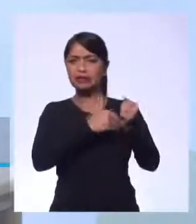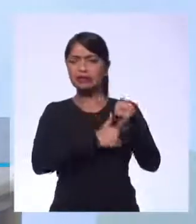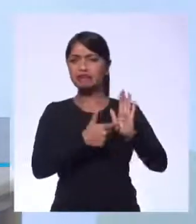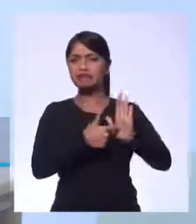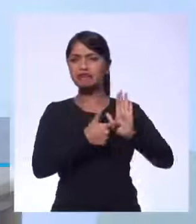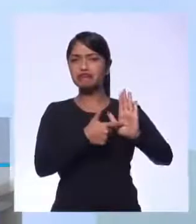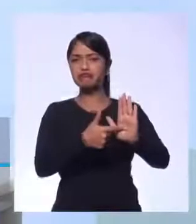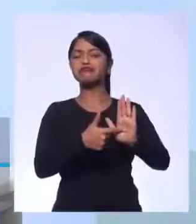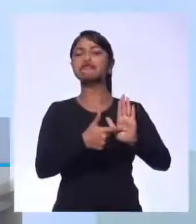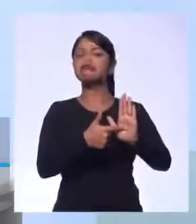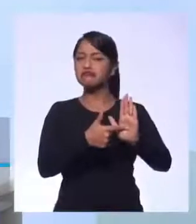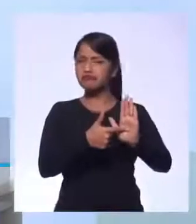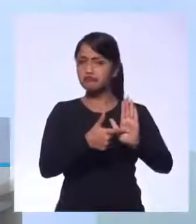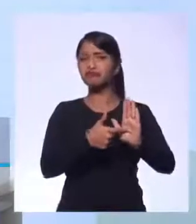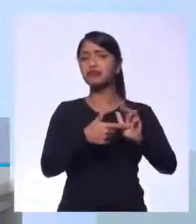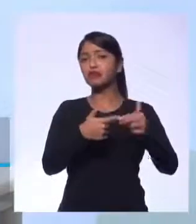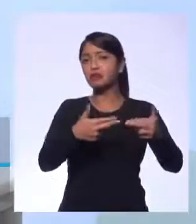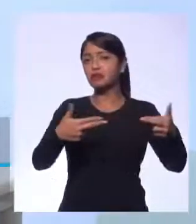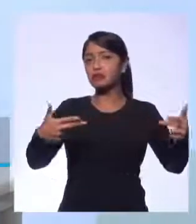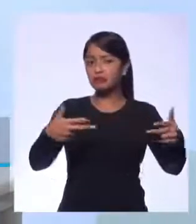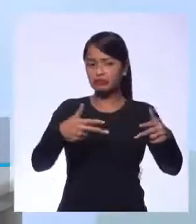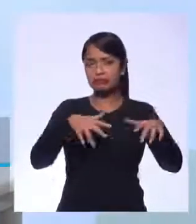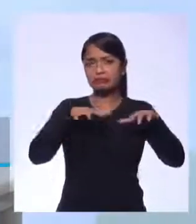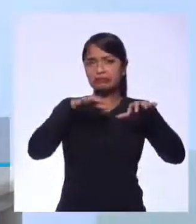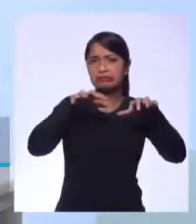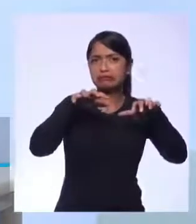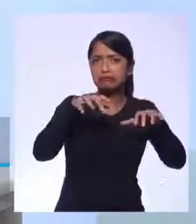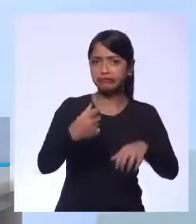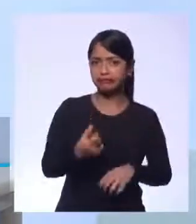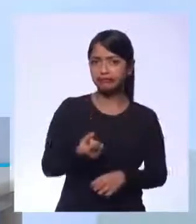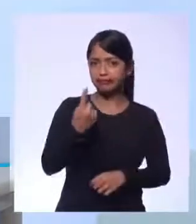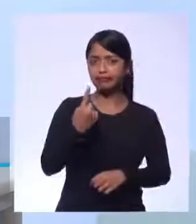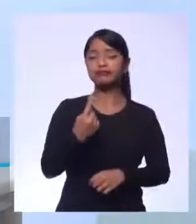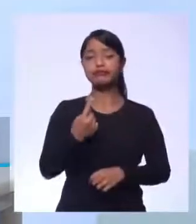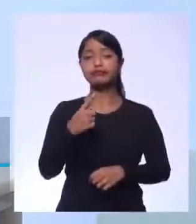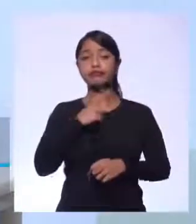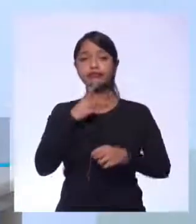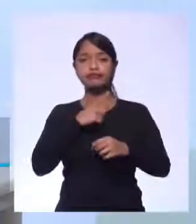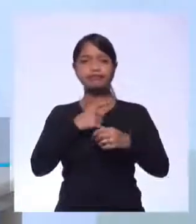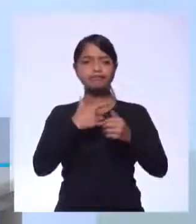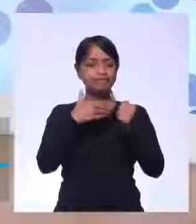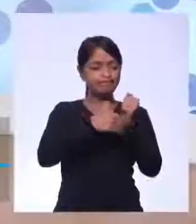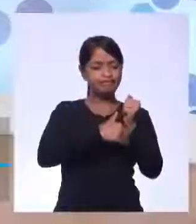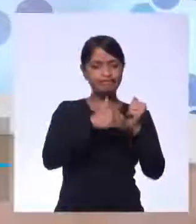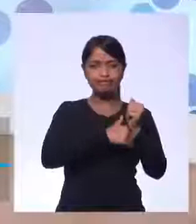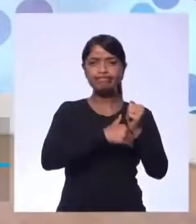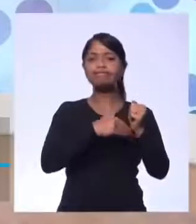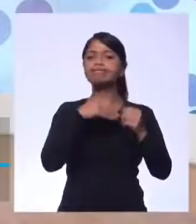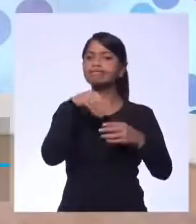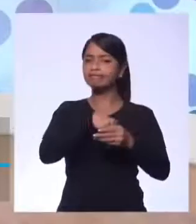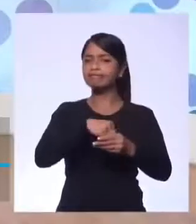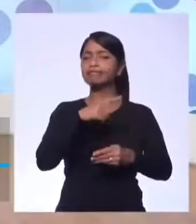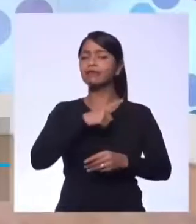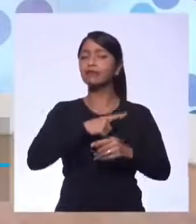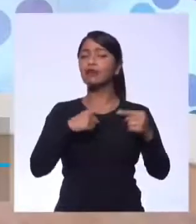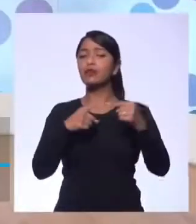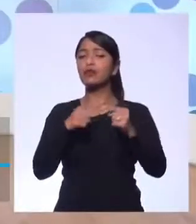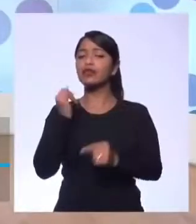coisas misteriosas, sobrenaturais. Tem um conflito de mistério ali que vocês podem também procurar em relação à narrativa de